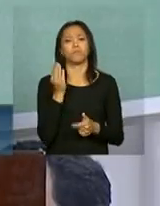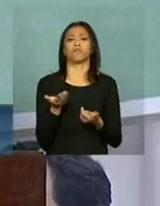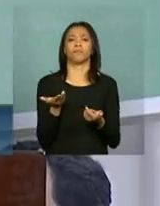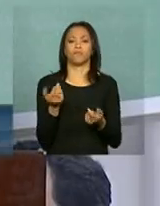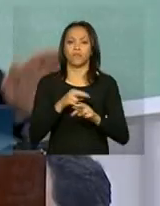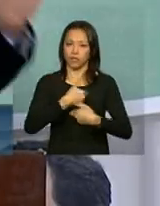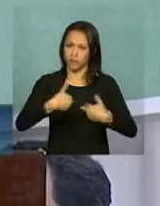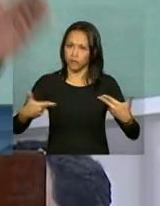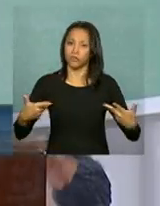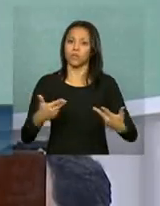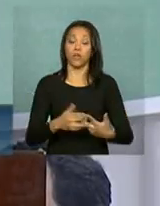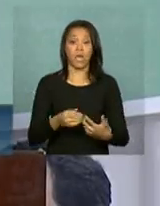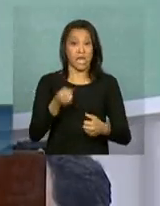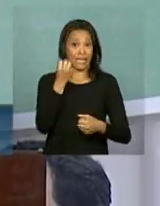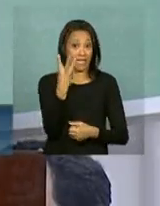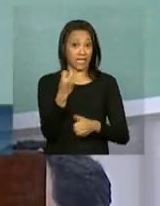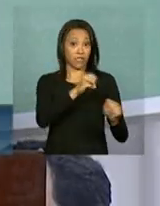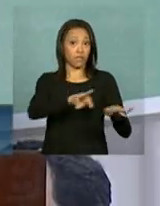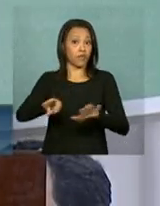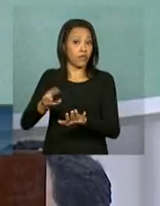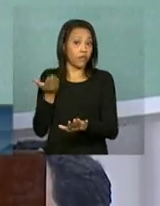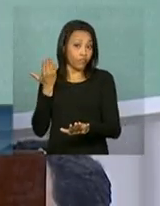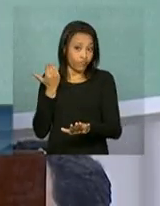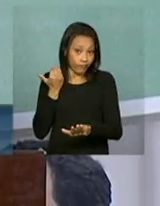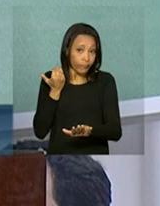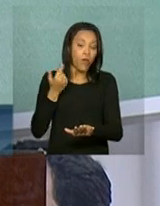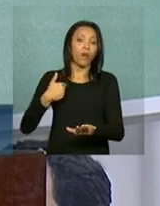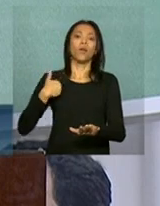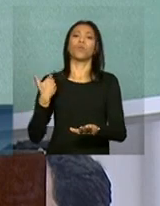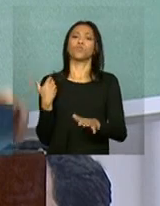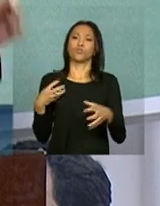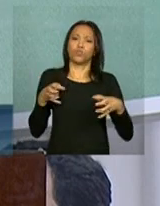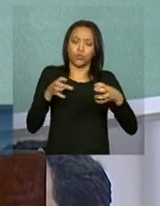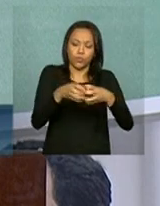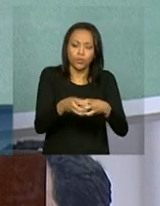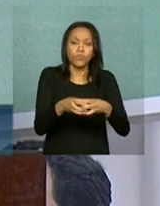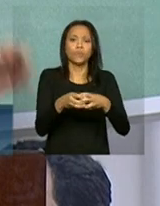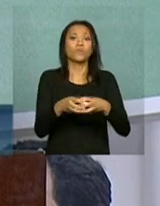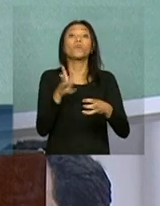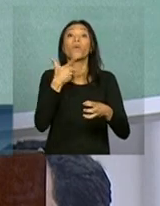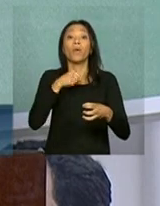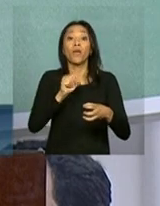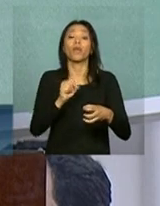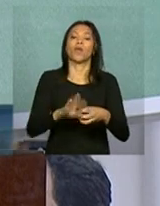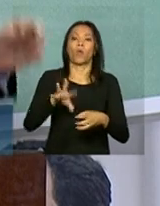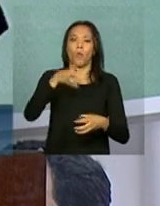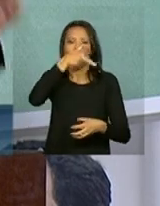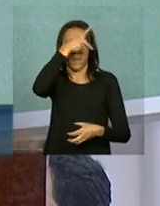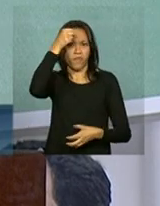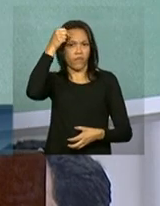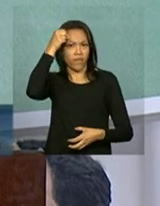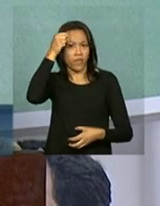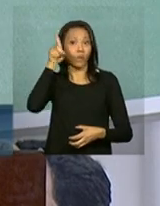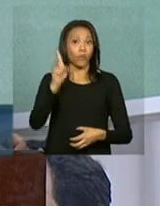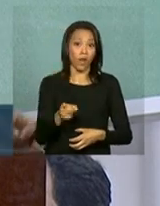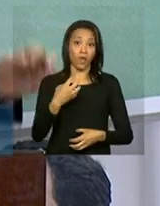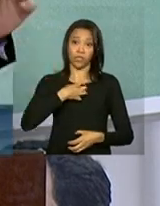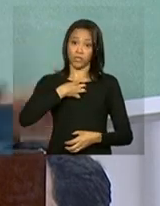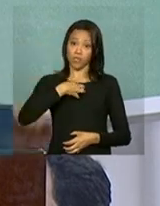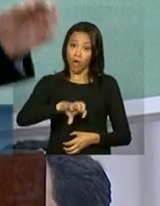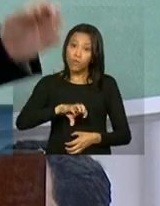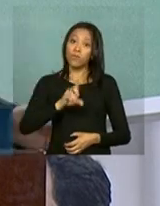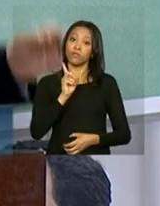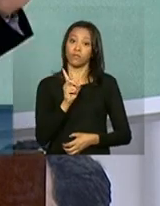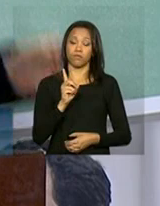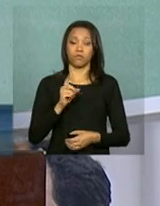Eu, há 3 semanas atrás, estava junto com o prefeito de Salvador, do DEM.